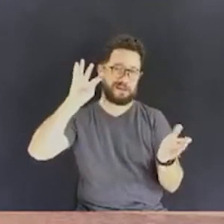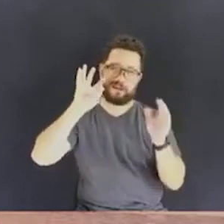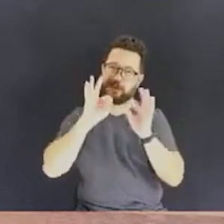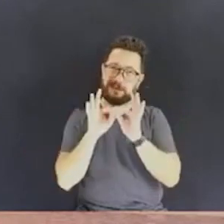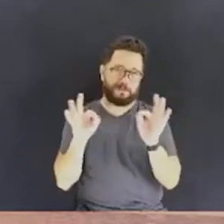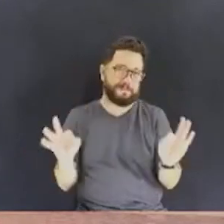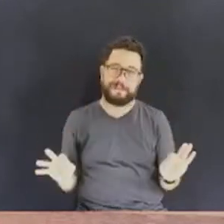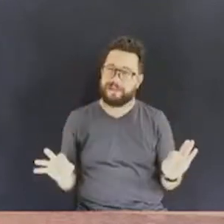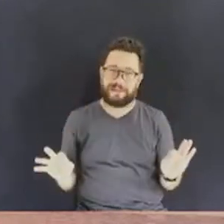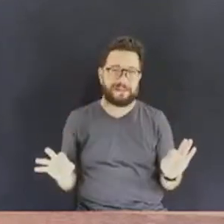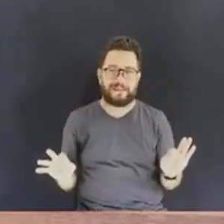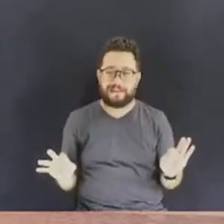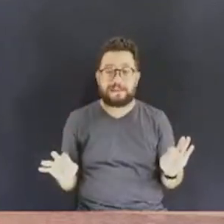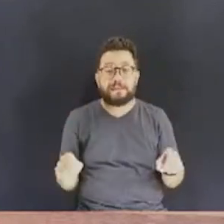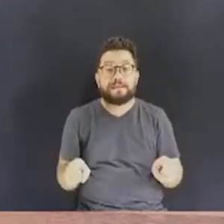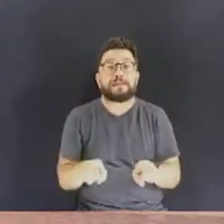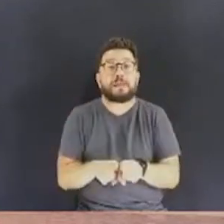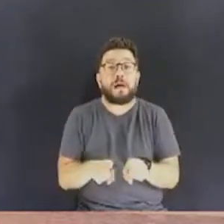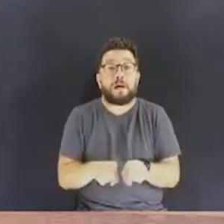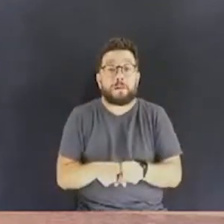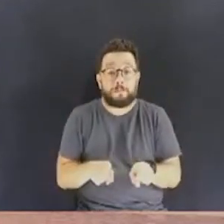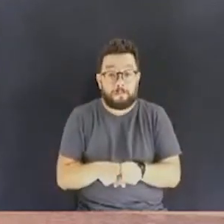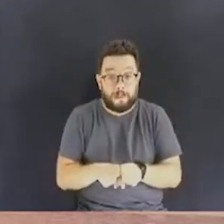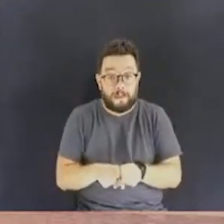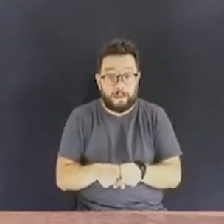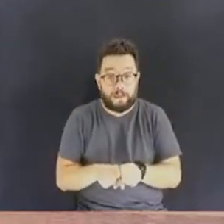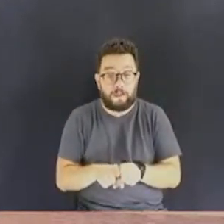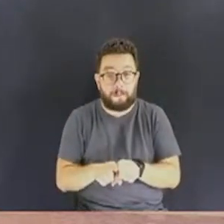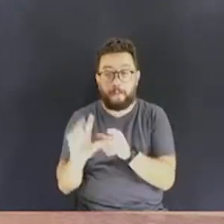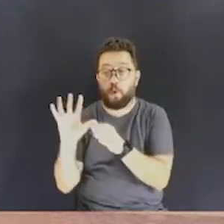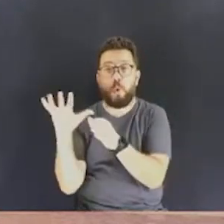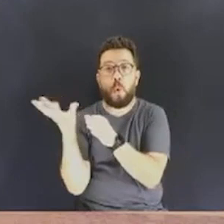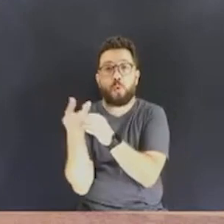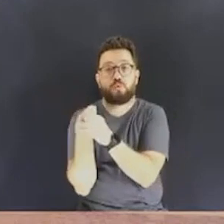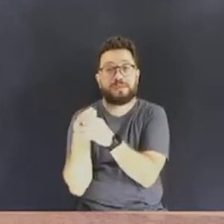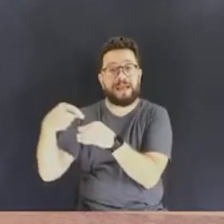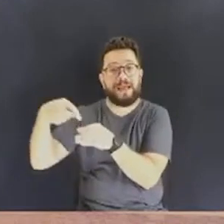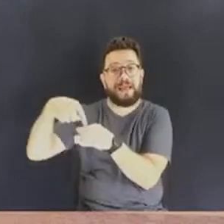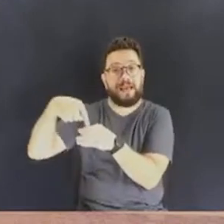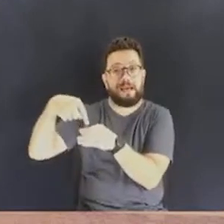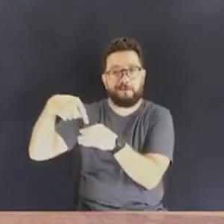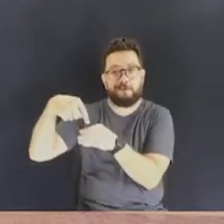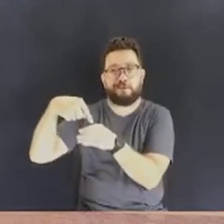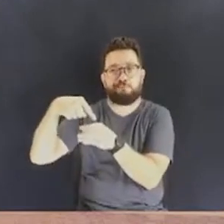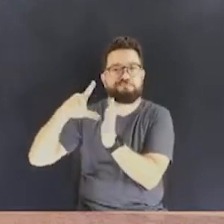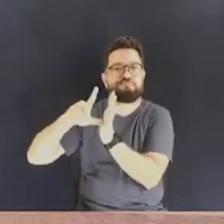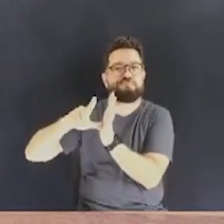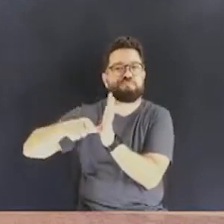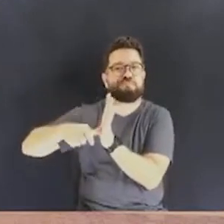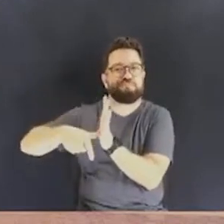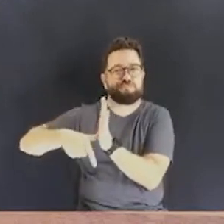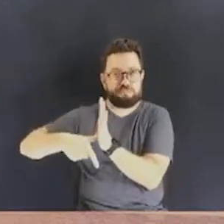nós tivemos uma questão burocrática do nosso conselho que atrasou um pouco essa solução. Mas eu vou passar